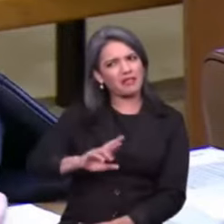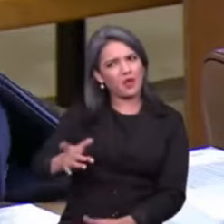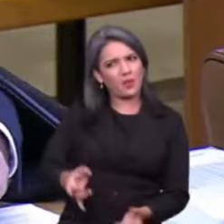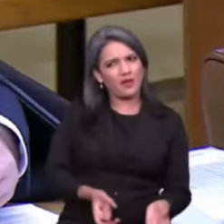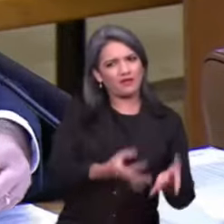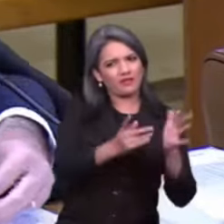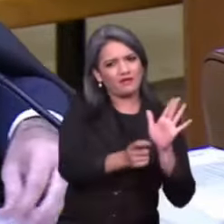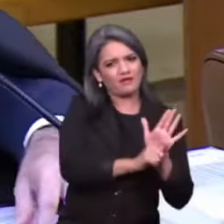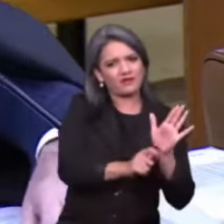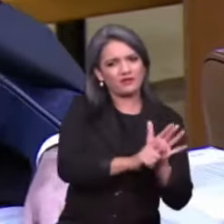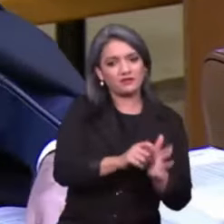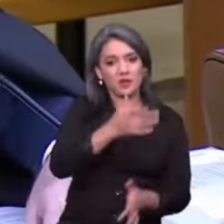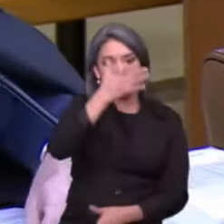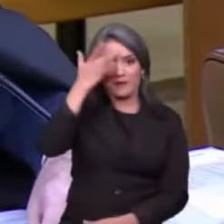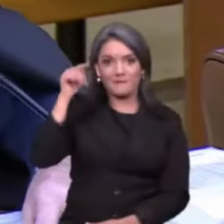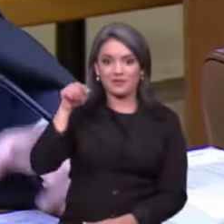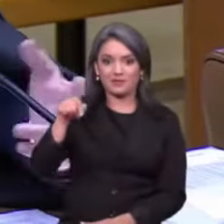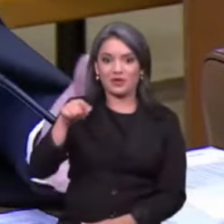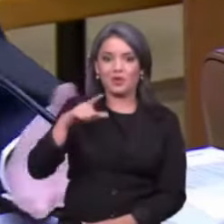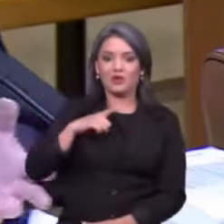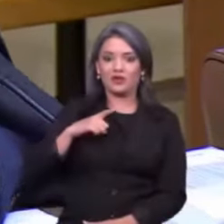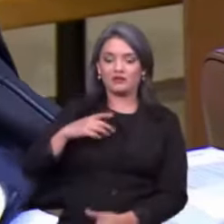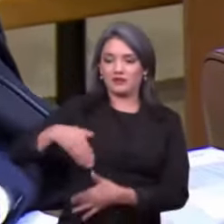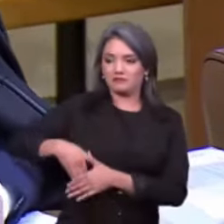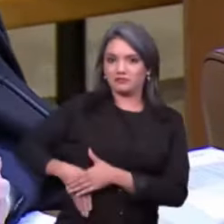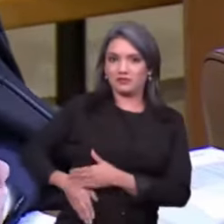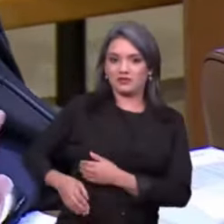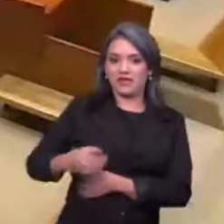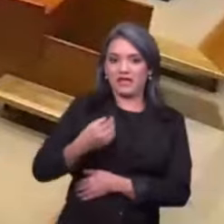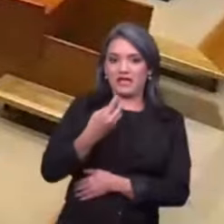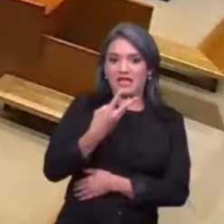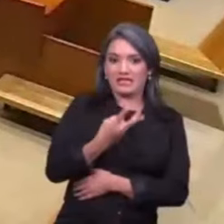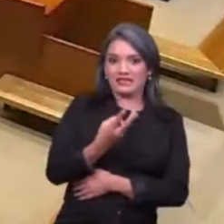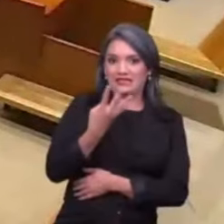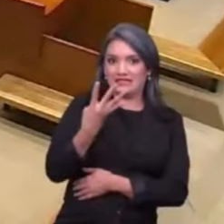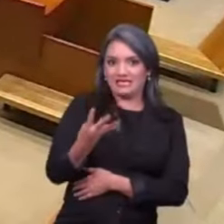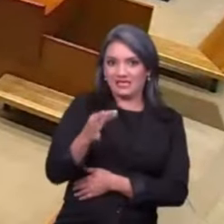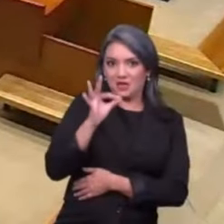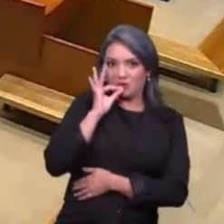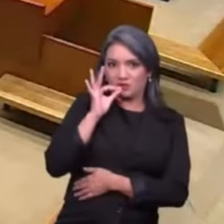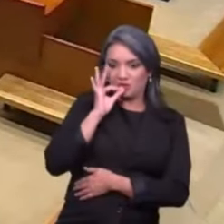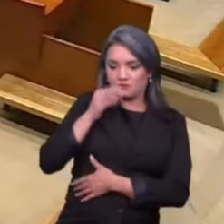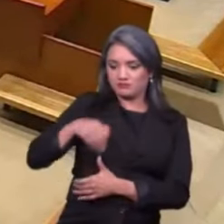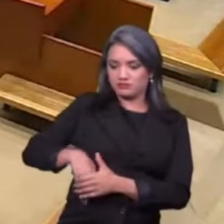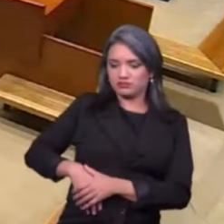com 34 papeletes de cigarro,